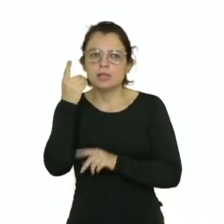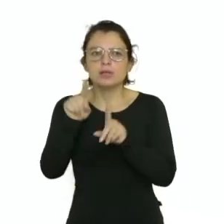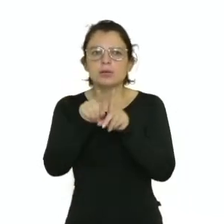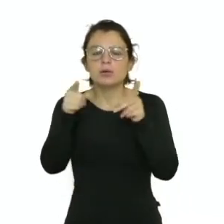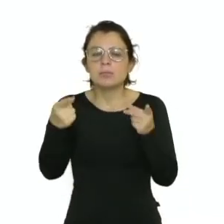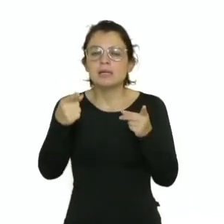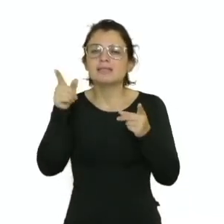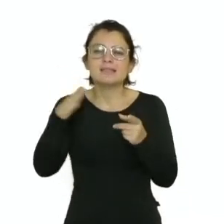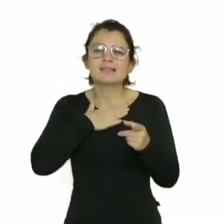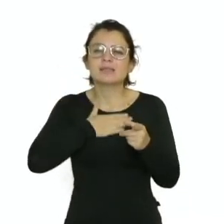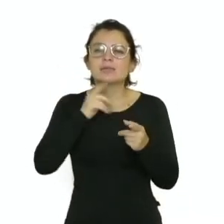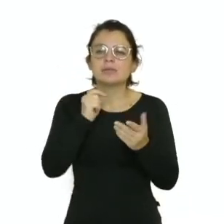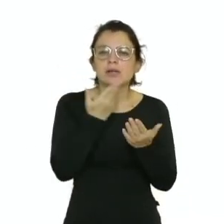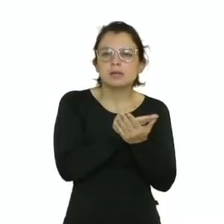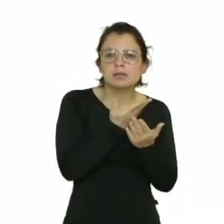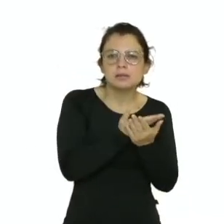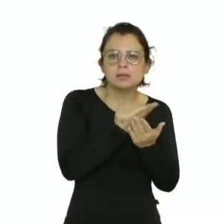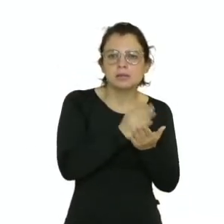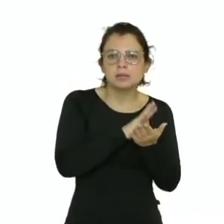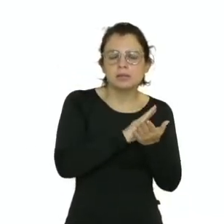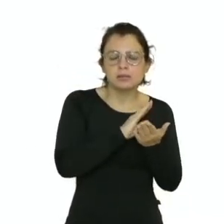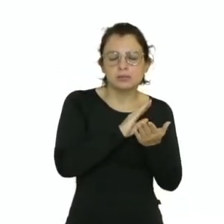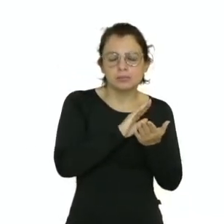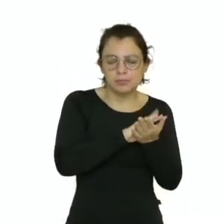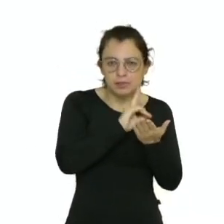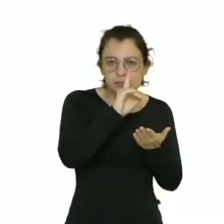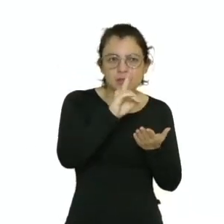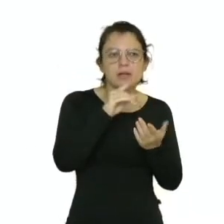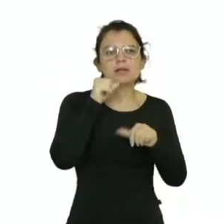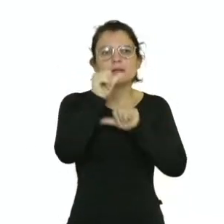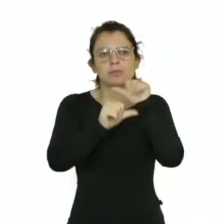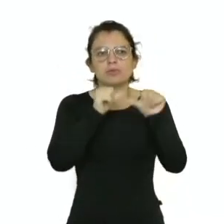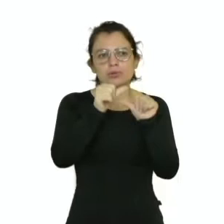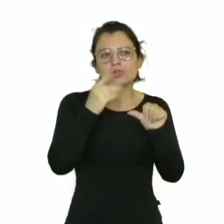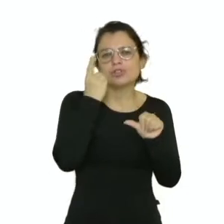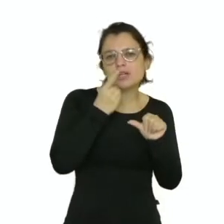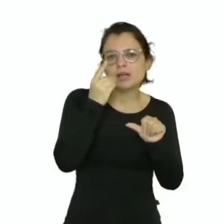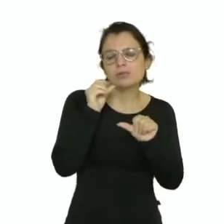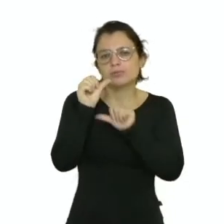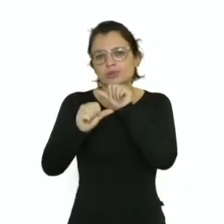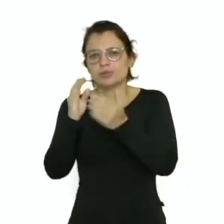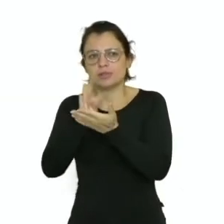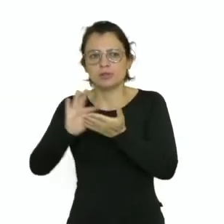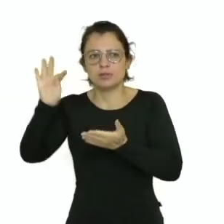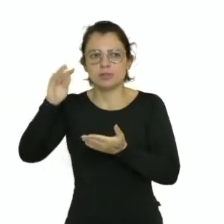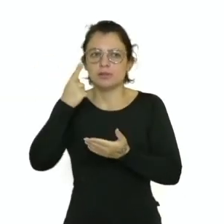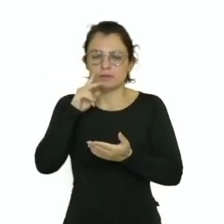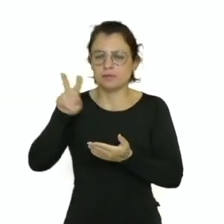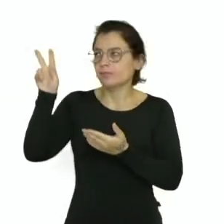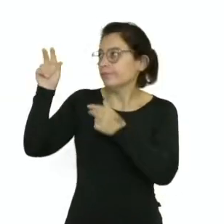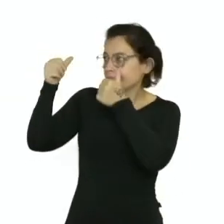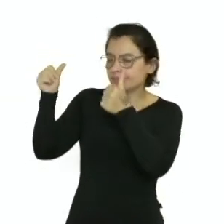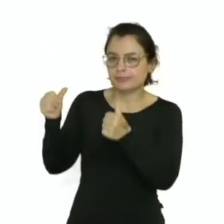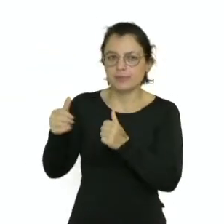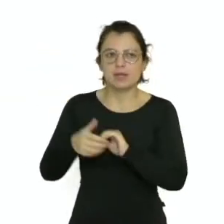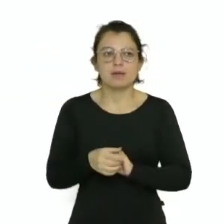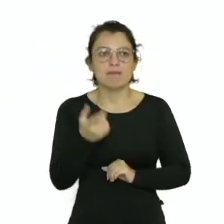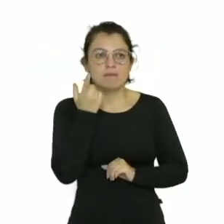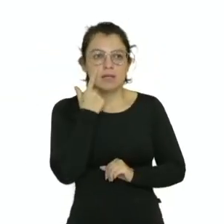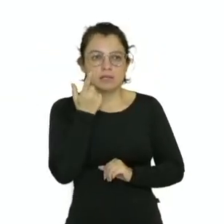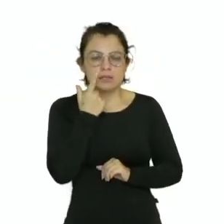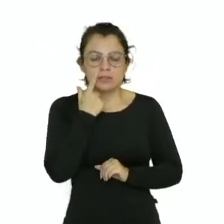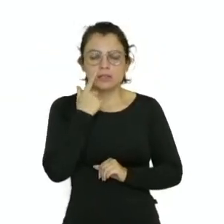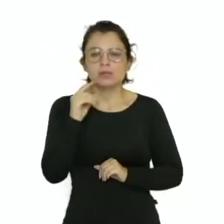isso trocou o curso de Direito por Teologia. Nós temos aqui então a imagem do Martinho Lutero, né? Veja,